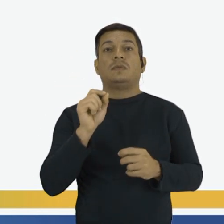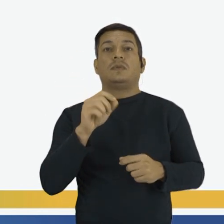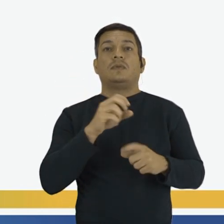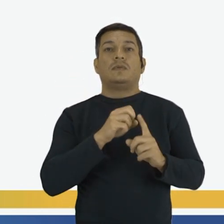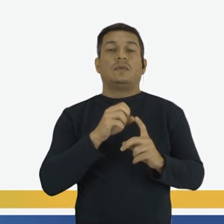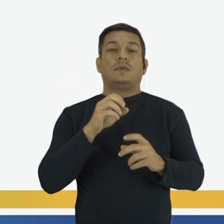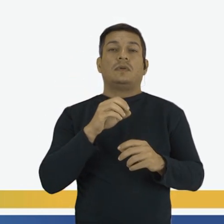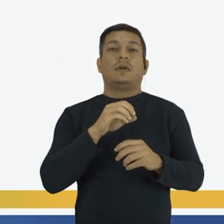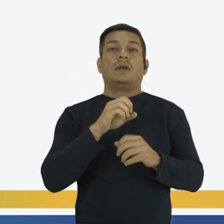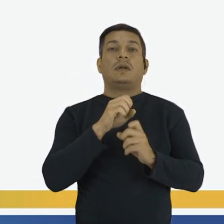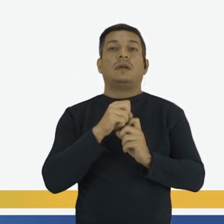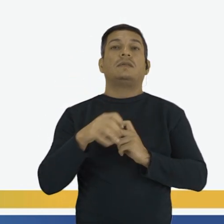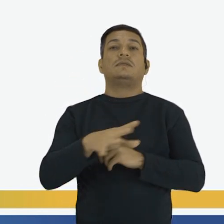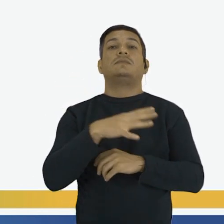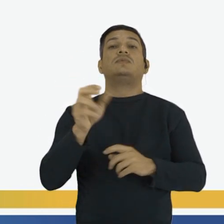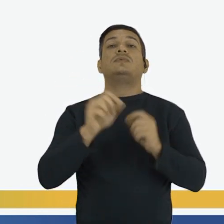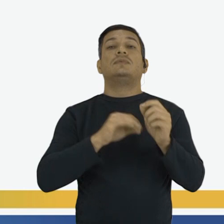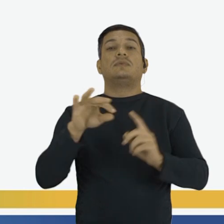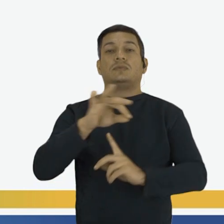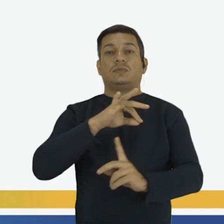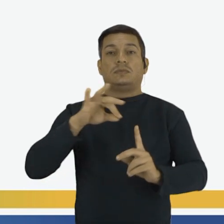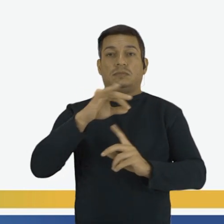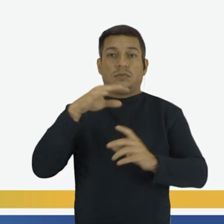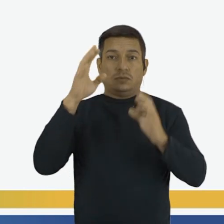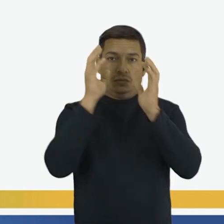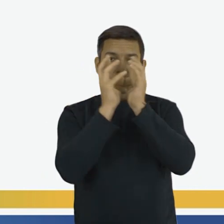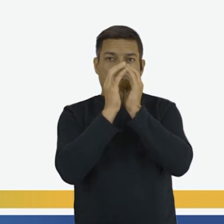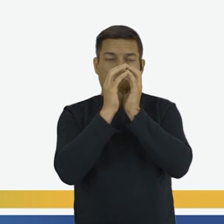transmitir forma, o espírito do cérebro.